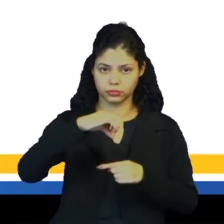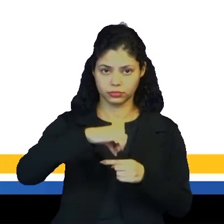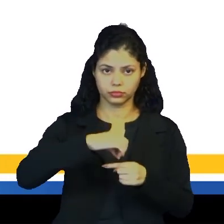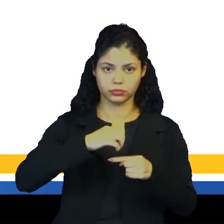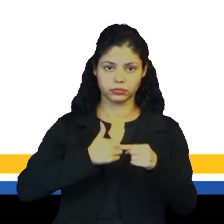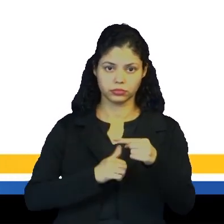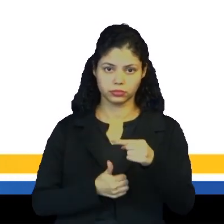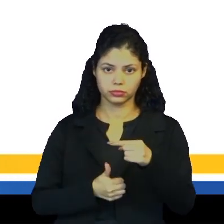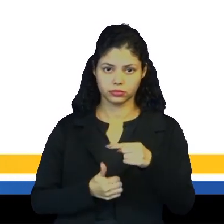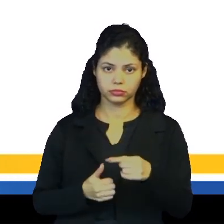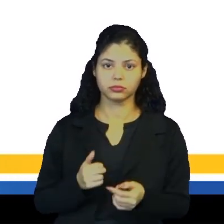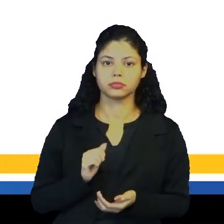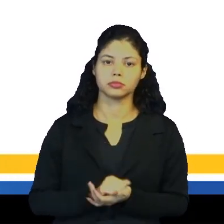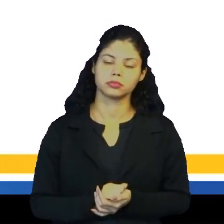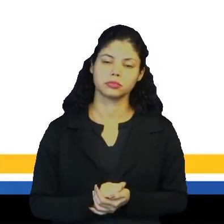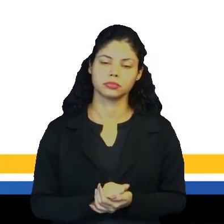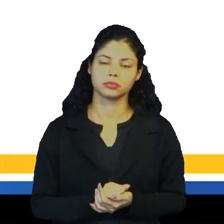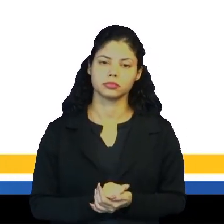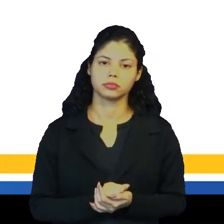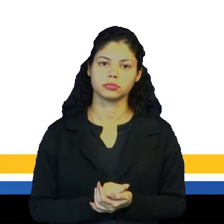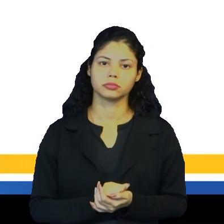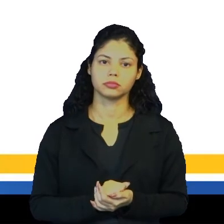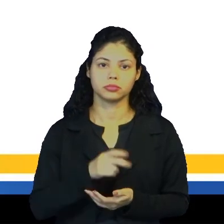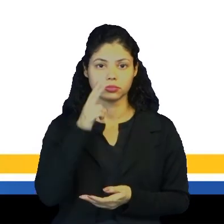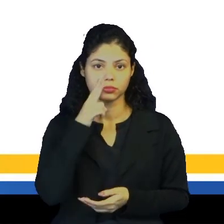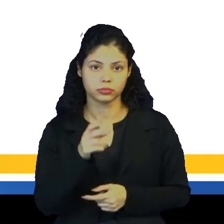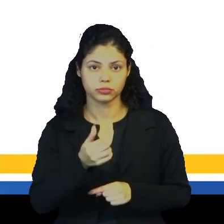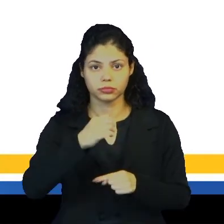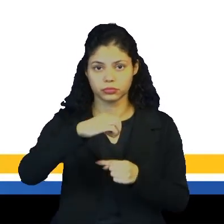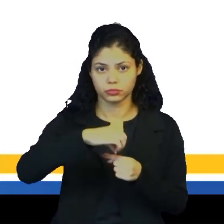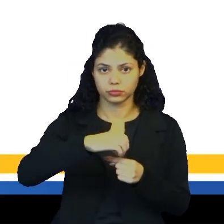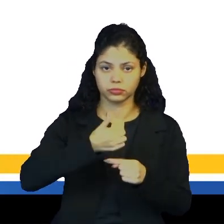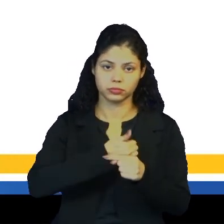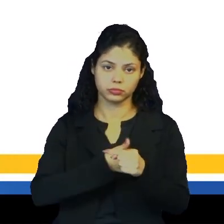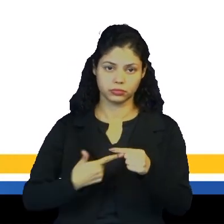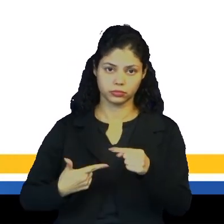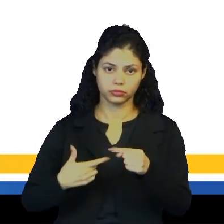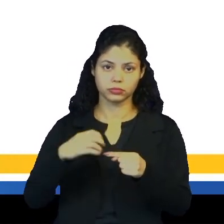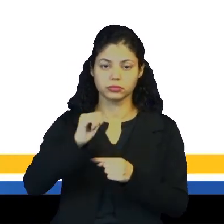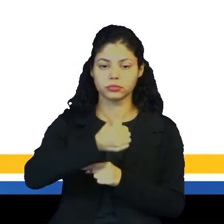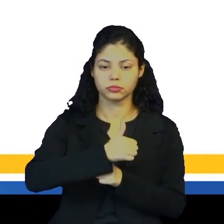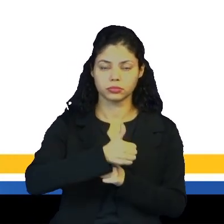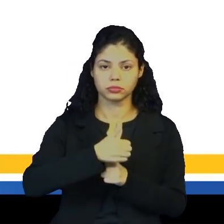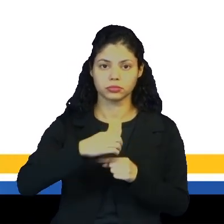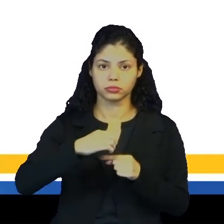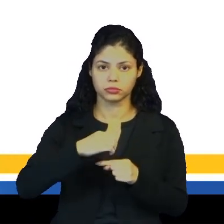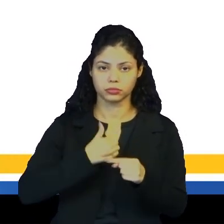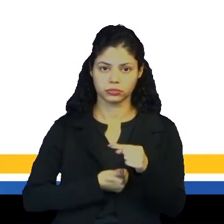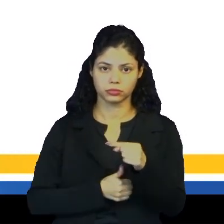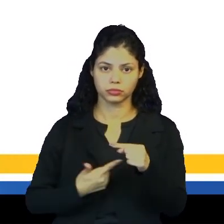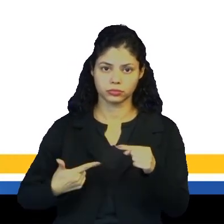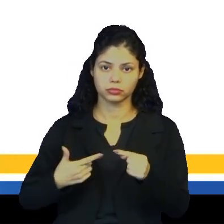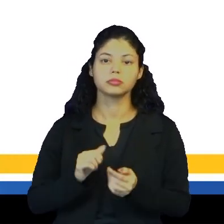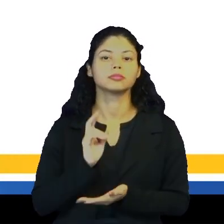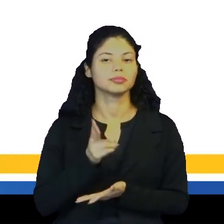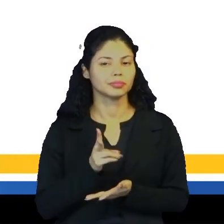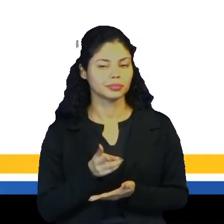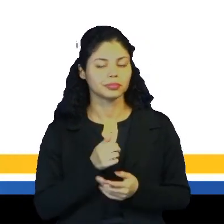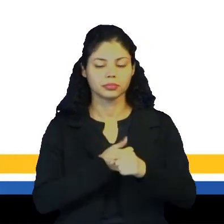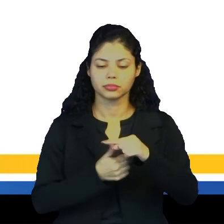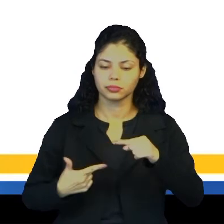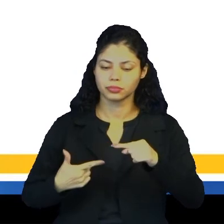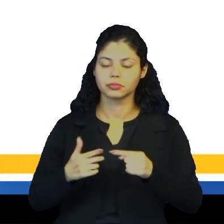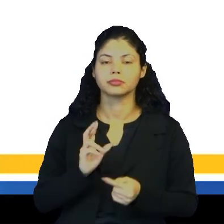Pela comparação de frações. Vemos aí que eles têm o mesmo denominador